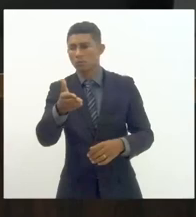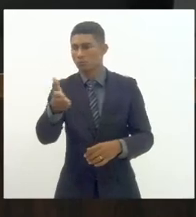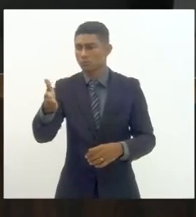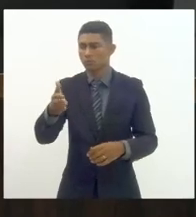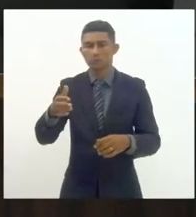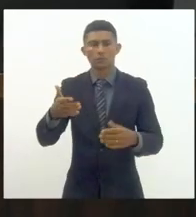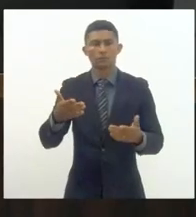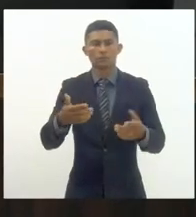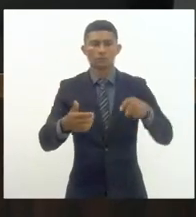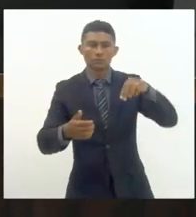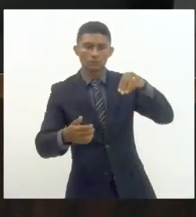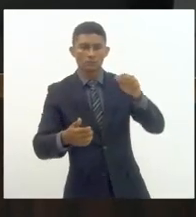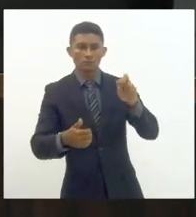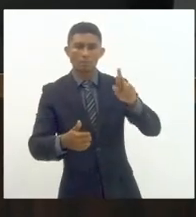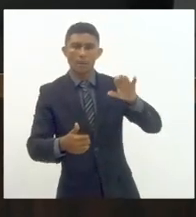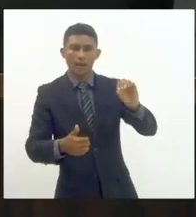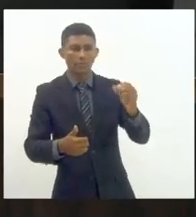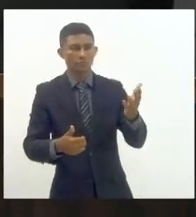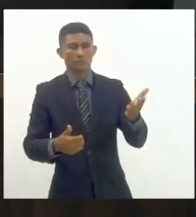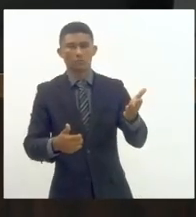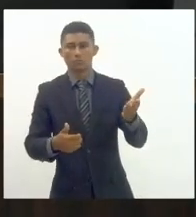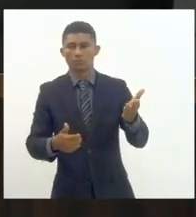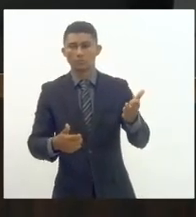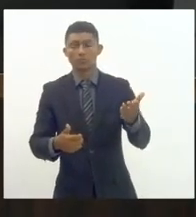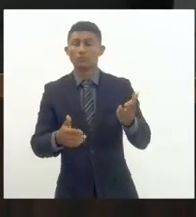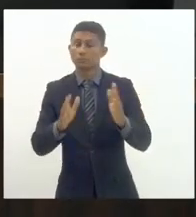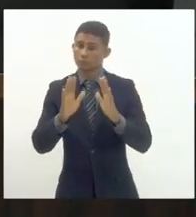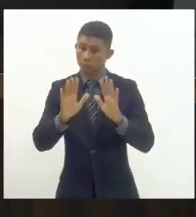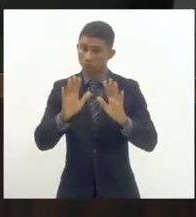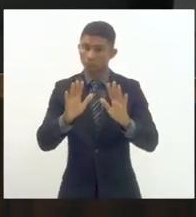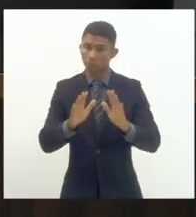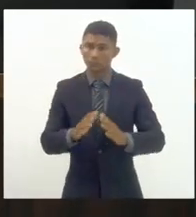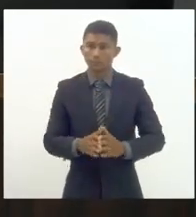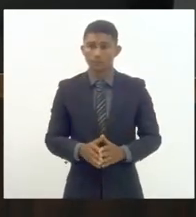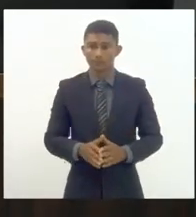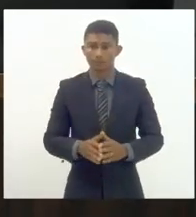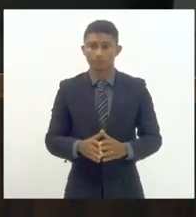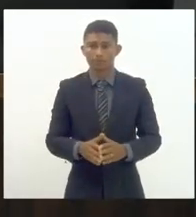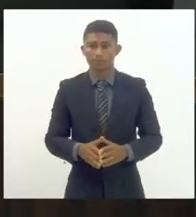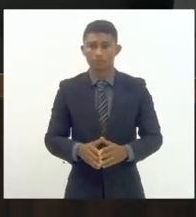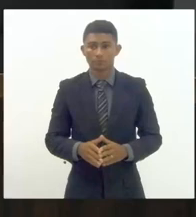eles, Márcio Galber. Deputado Márcio Galber, o senhor